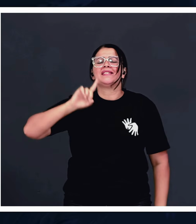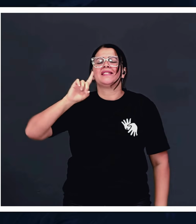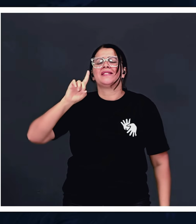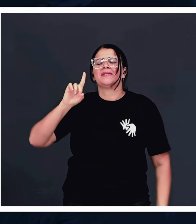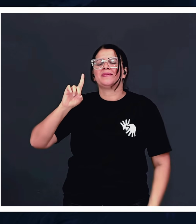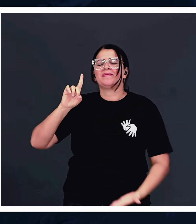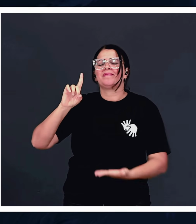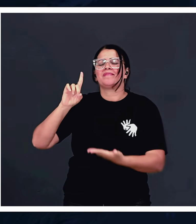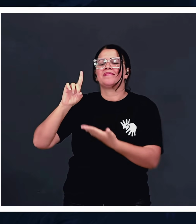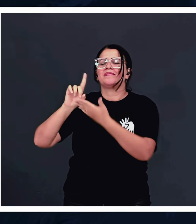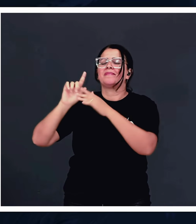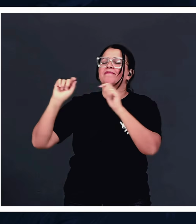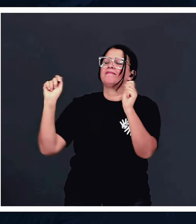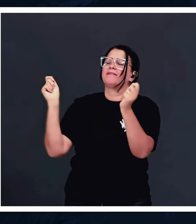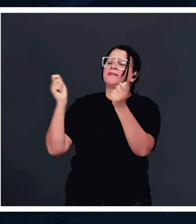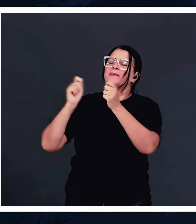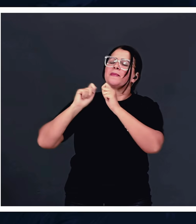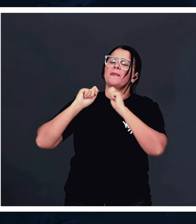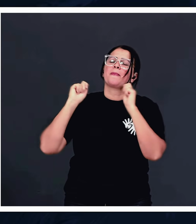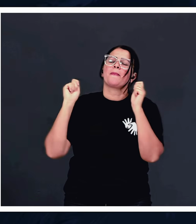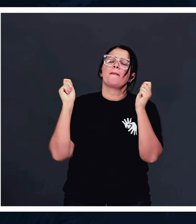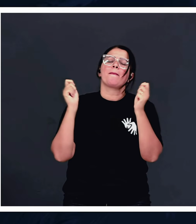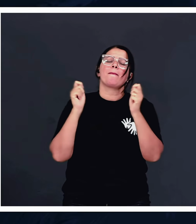você. Aleluia.